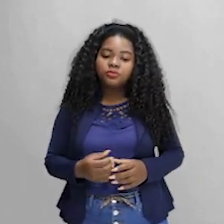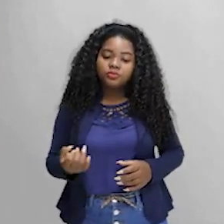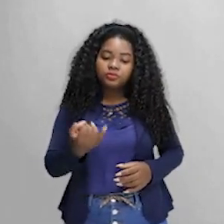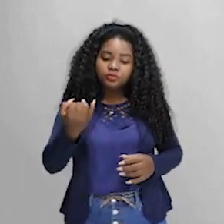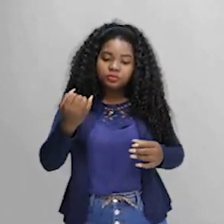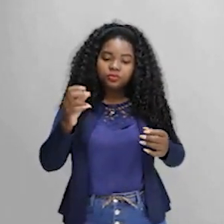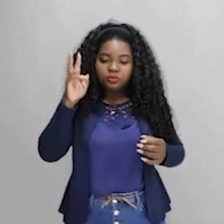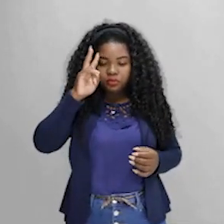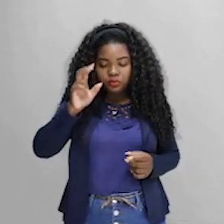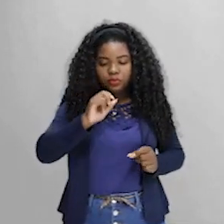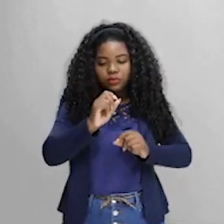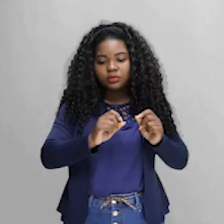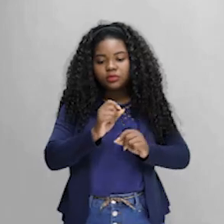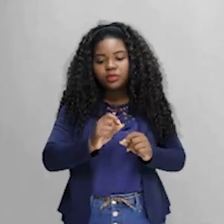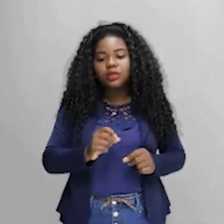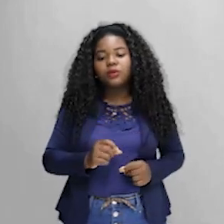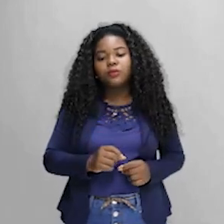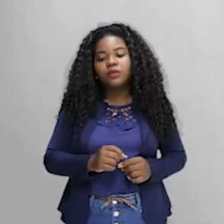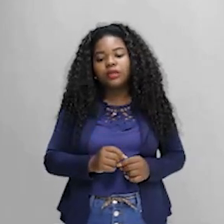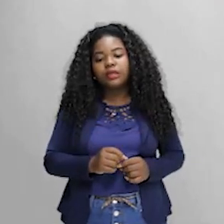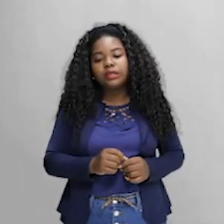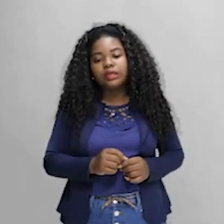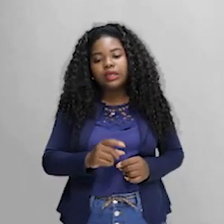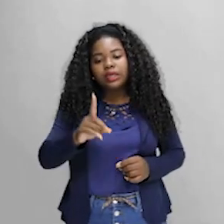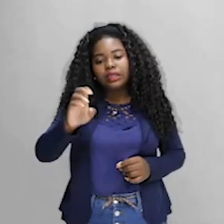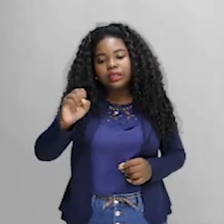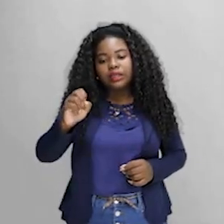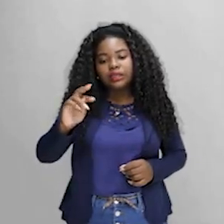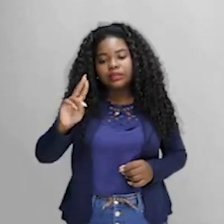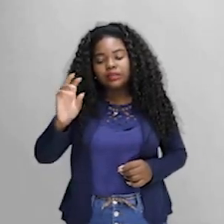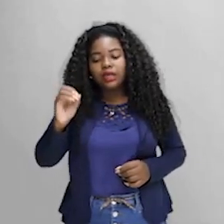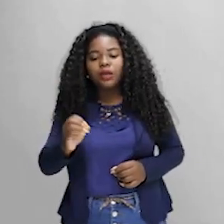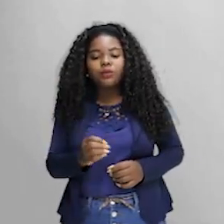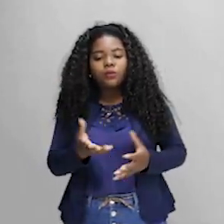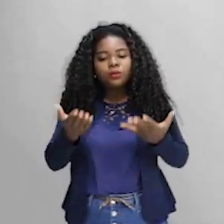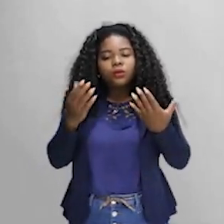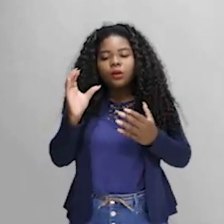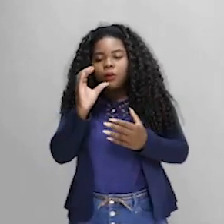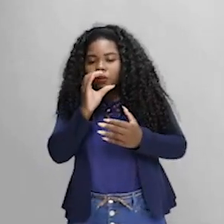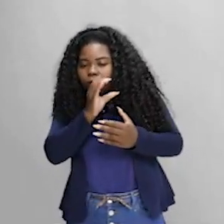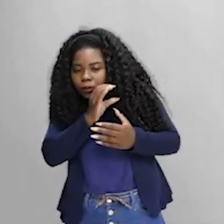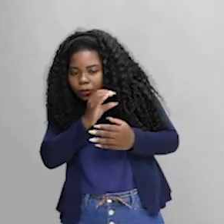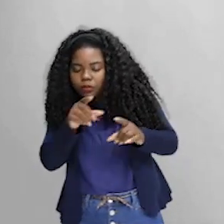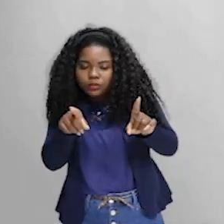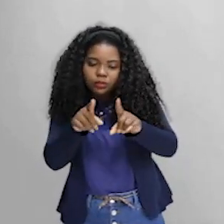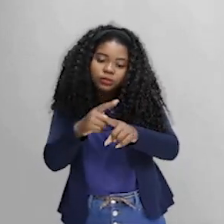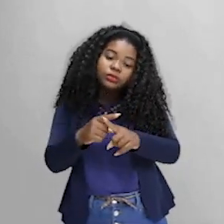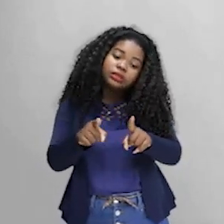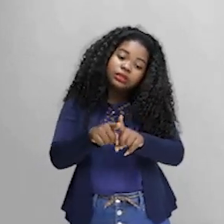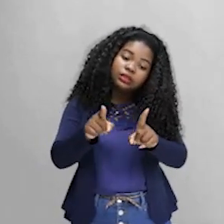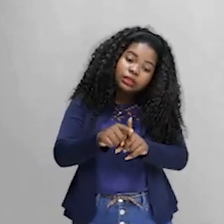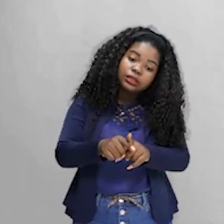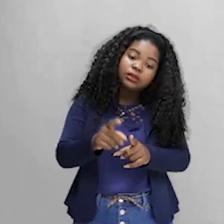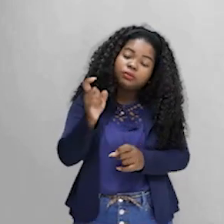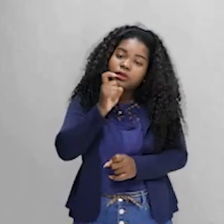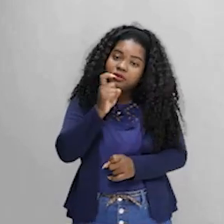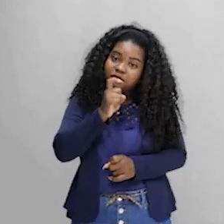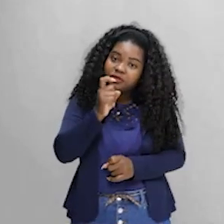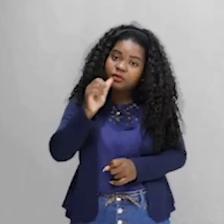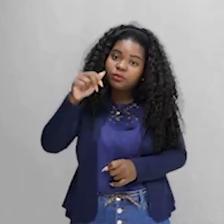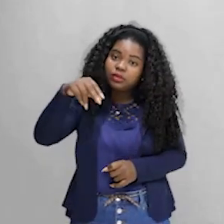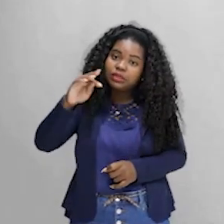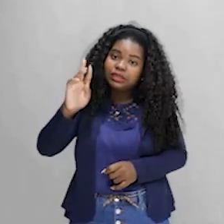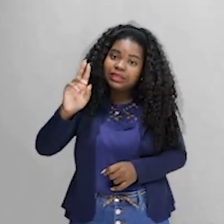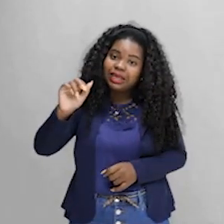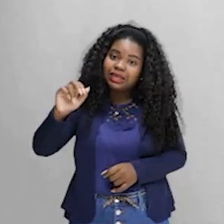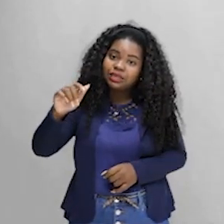desertos quentes, como você pode ver o Saara, né, e também desertos frios, como por exemplo a Antártida. A característica marcante, lembra, não é